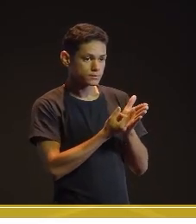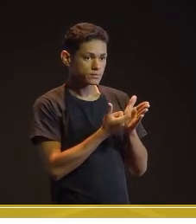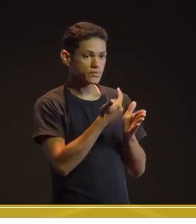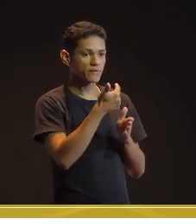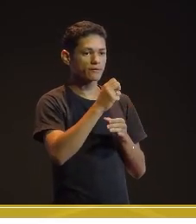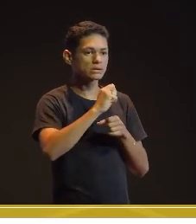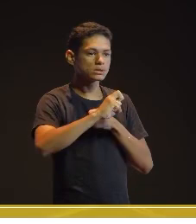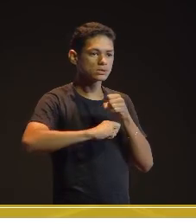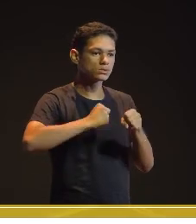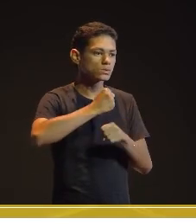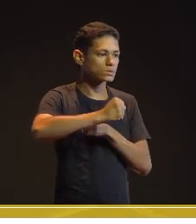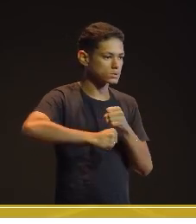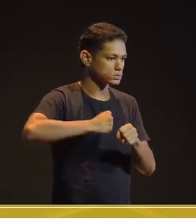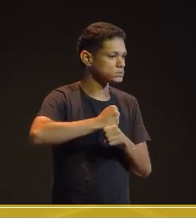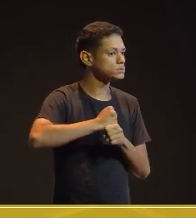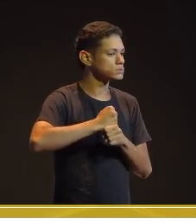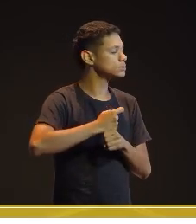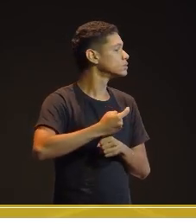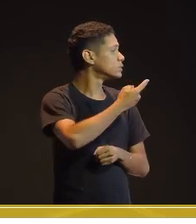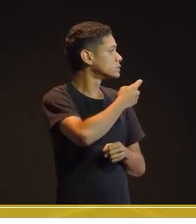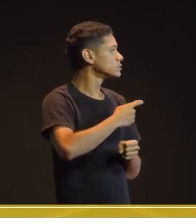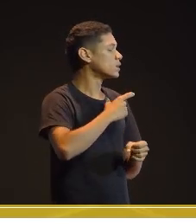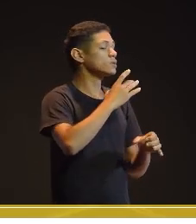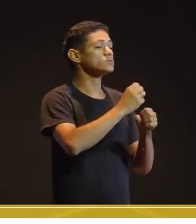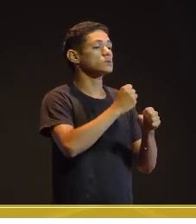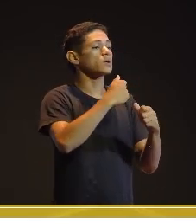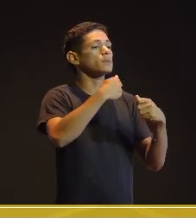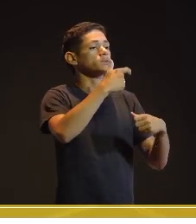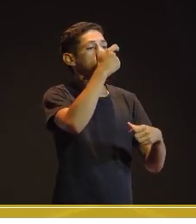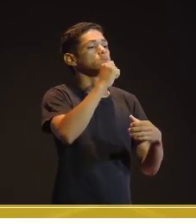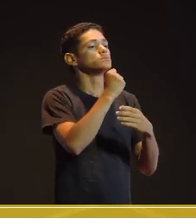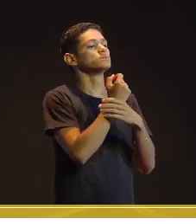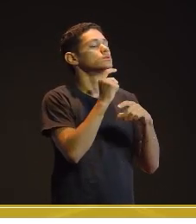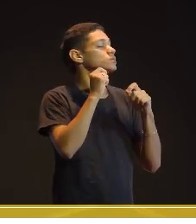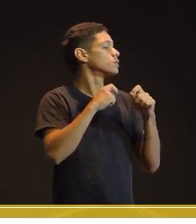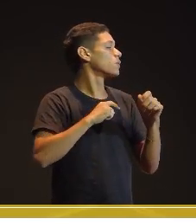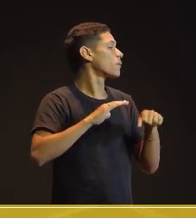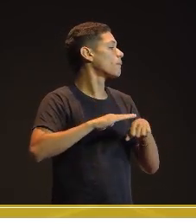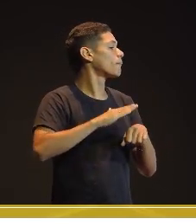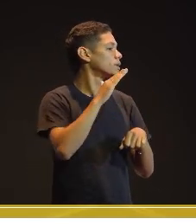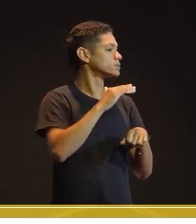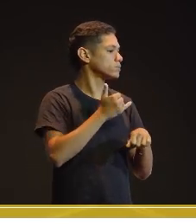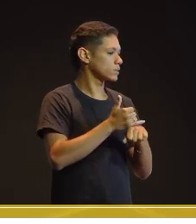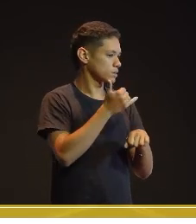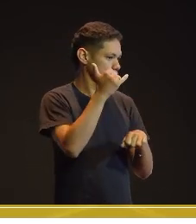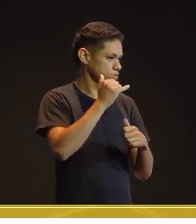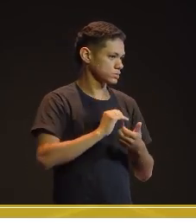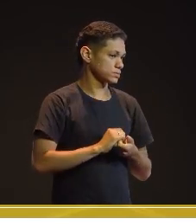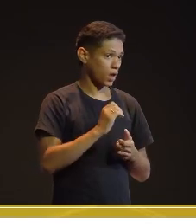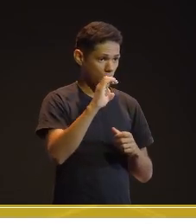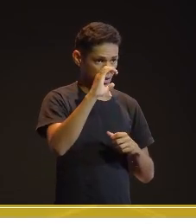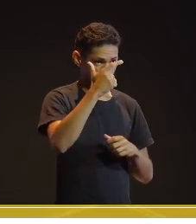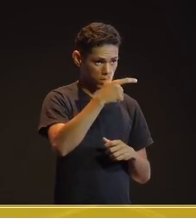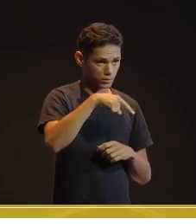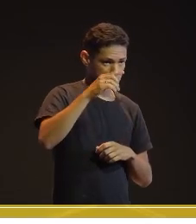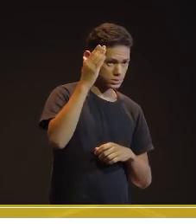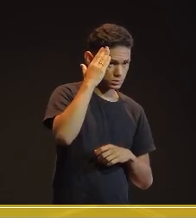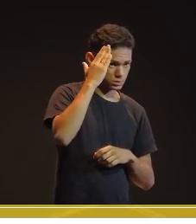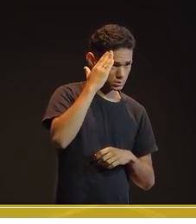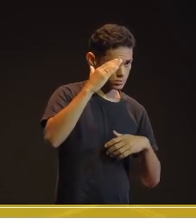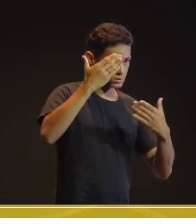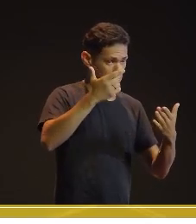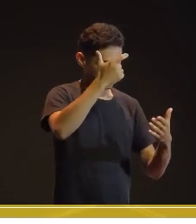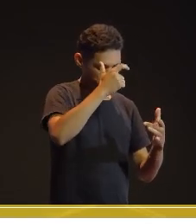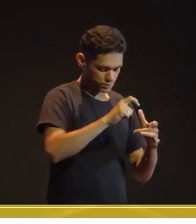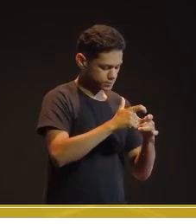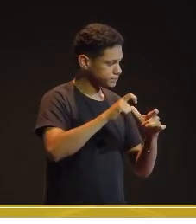25 anos, e nessa operação eu preciso assegurar que a minha usina vai produzir o máximo de energia. Está claro isso, pessoal? Então,